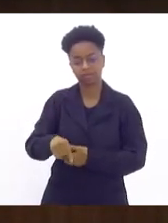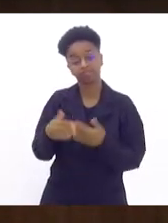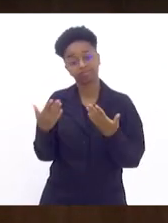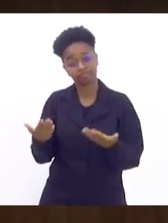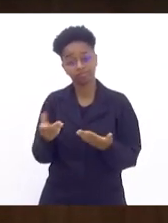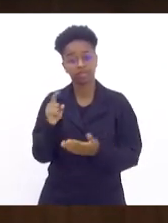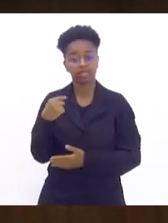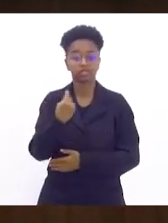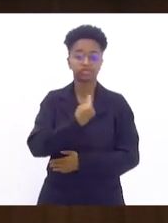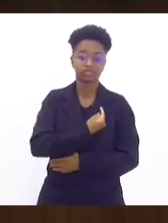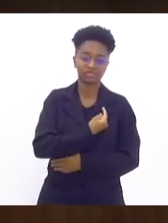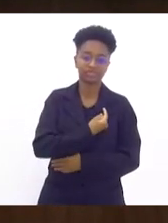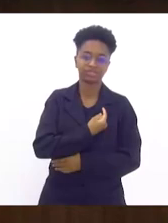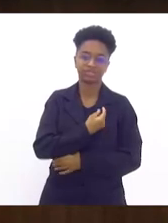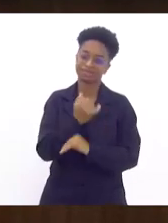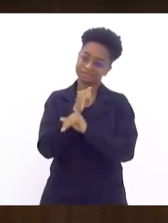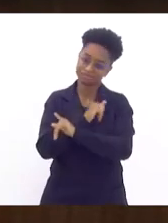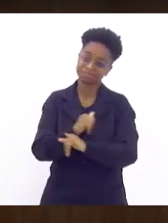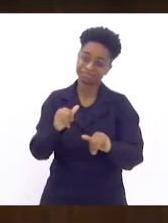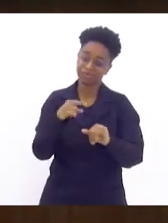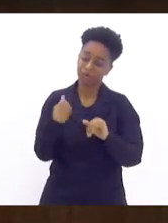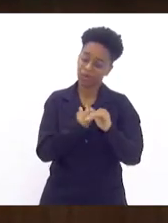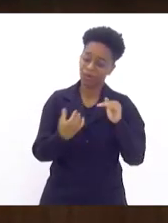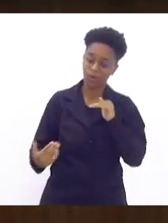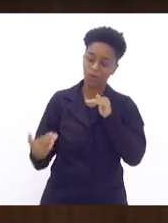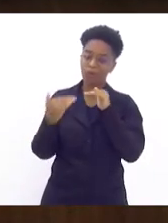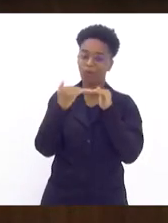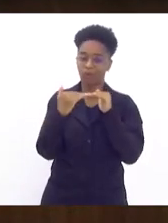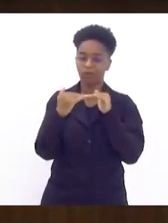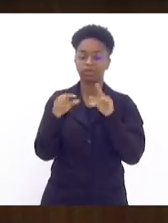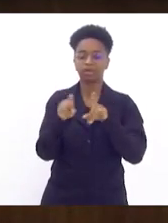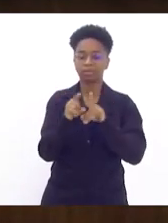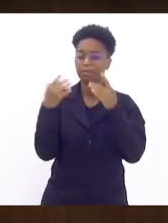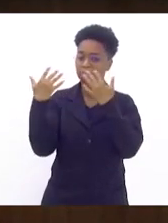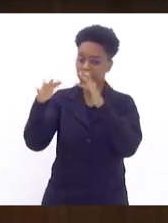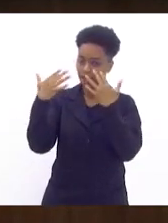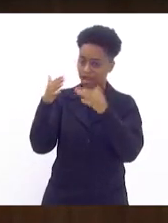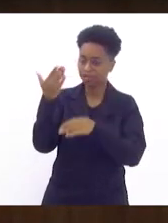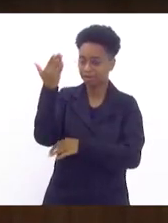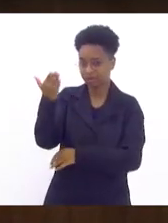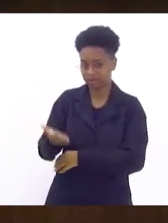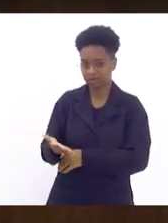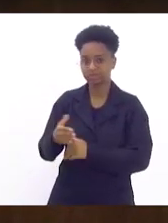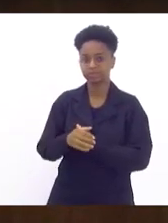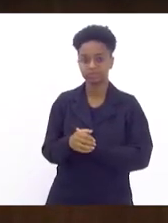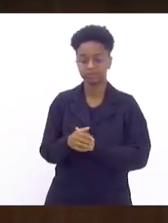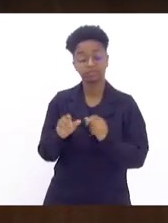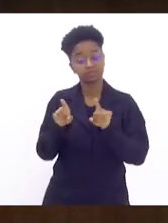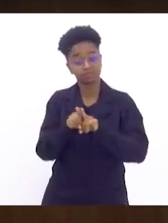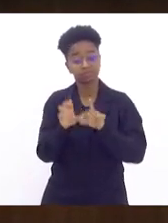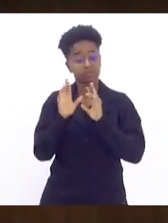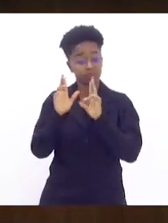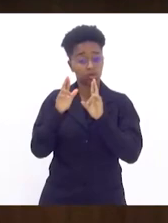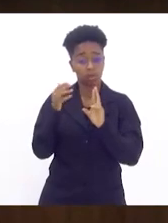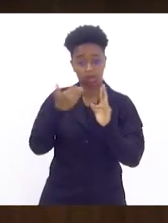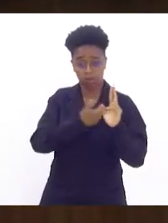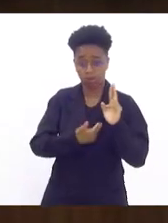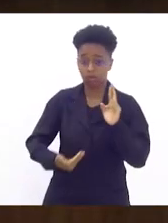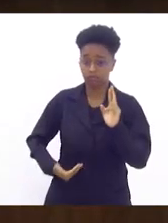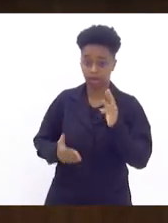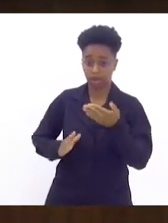a gente né declara a nossa posição favorável nosso parabéns a deputada Esperamos que o governador